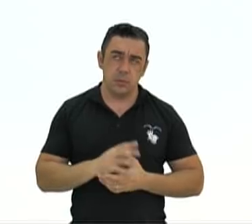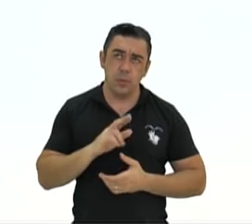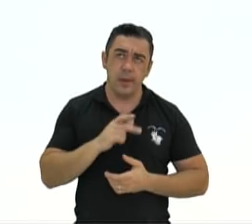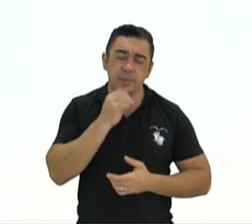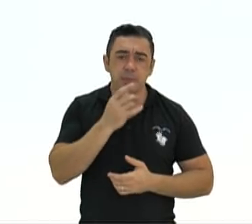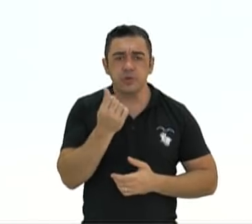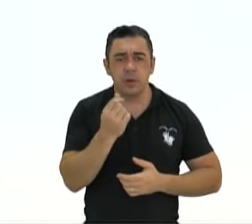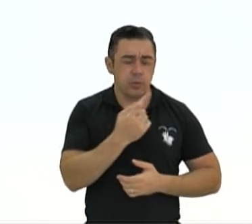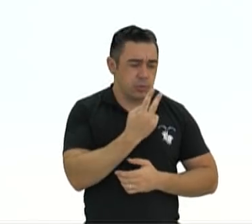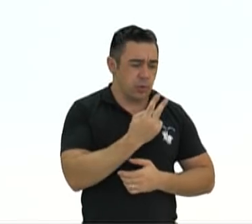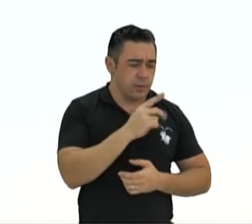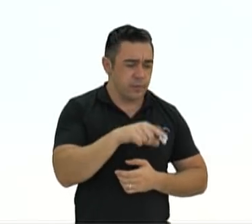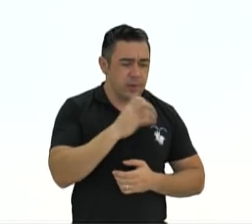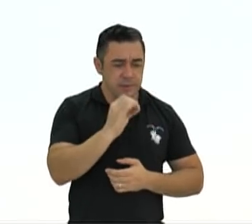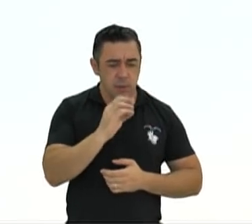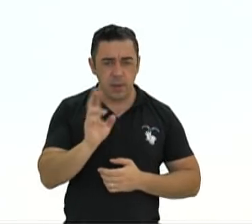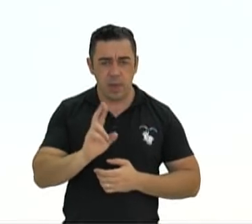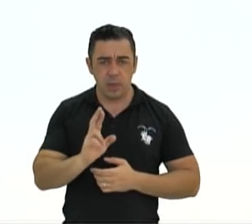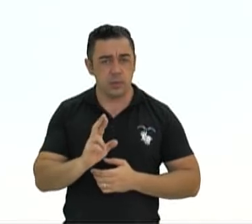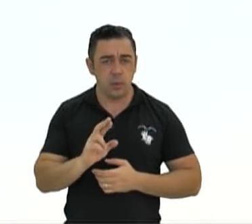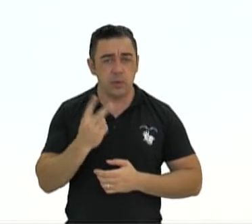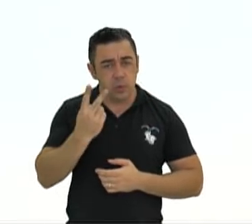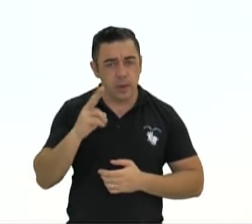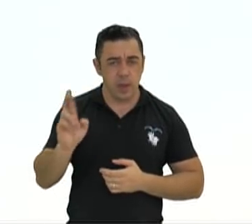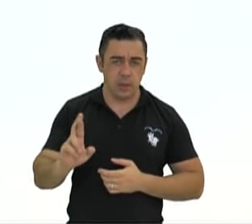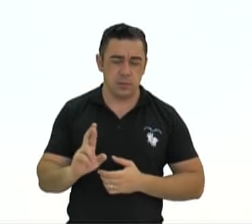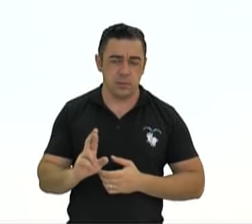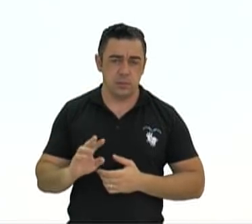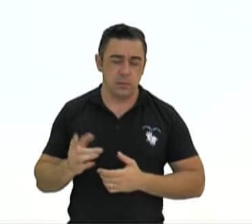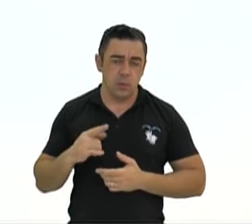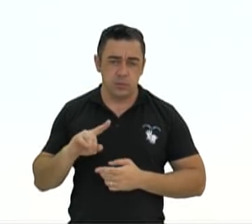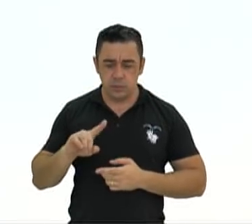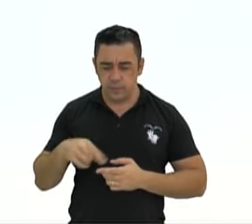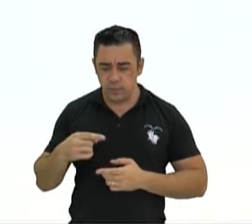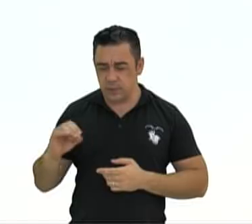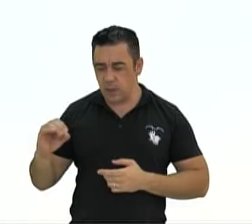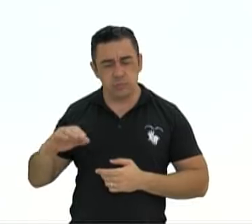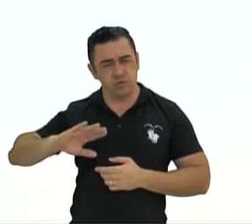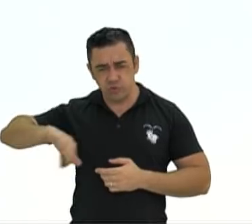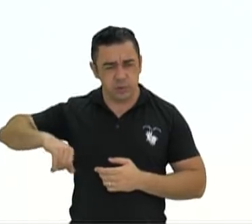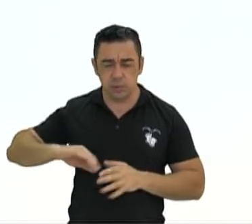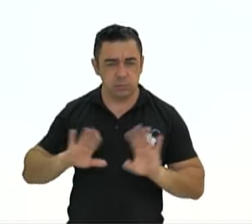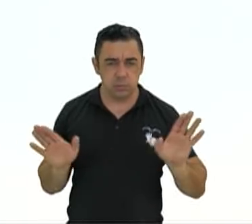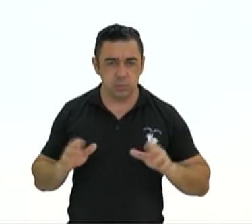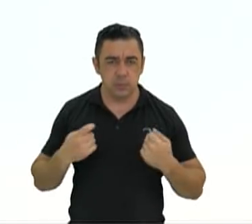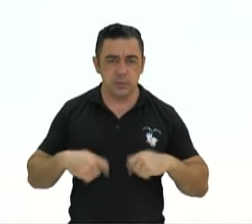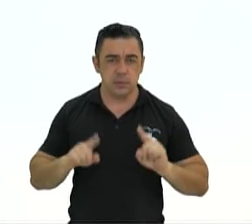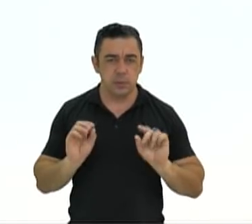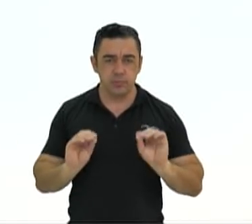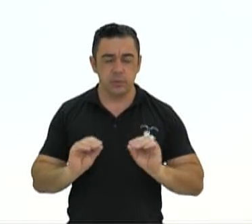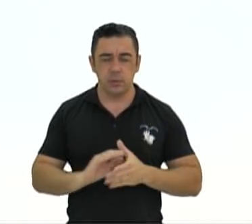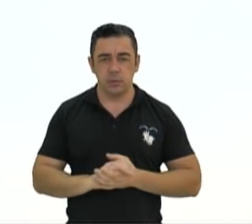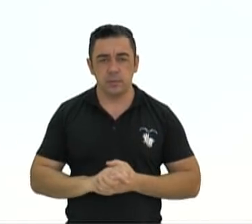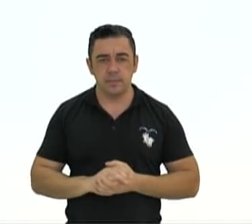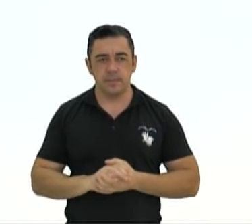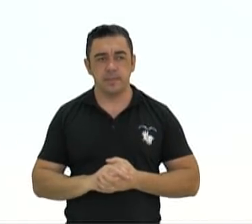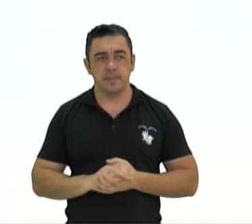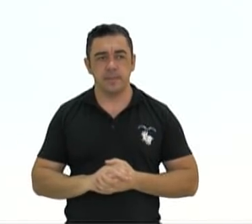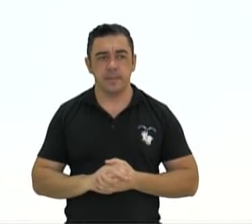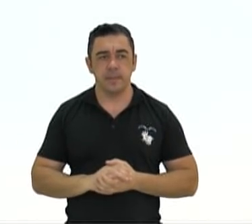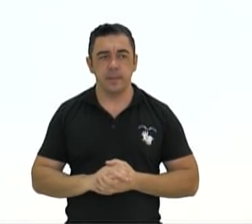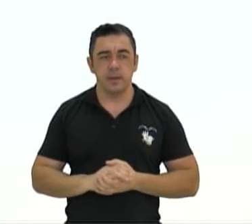reais, não é? É 2 reais. Então, quando o decimal é 0, a gente tira, fica só a parte inteira. Então, ao invés de ter